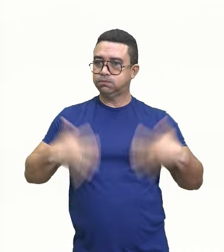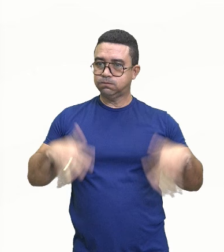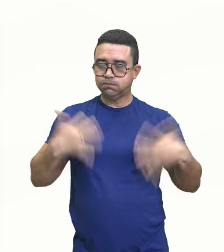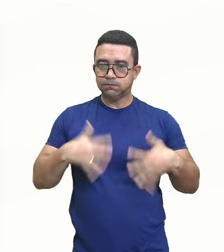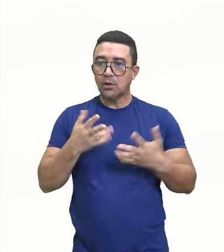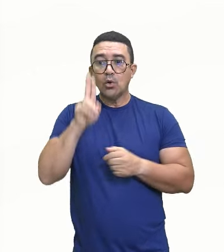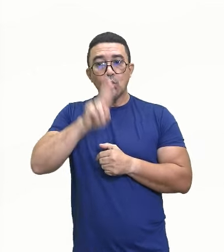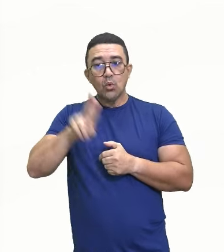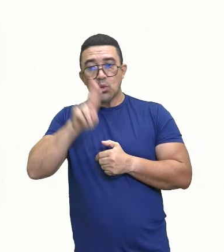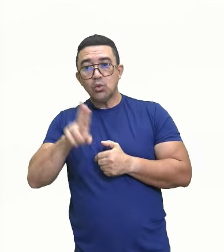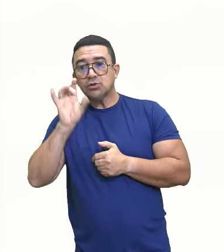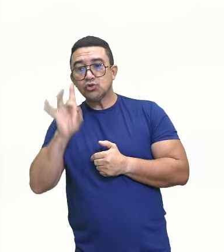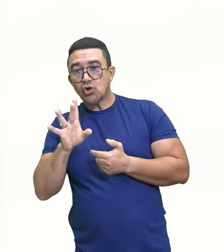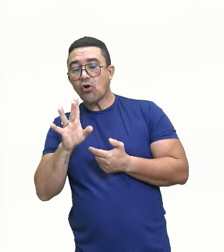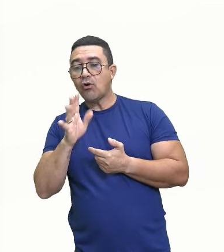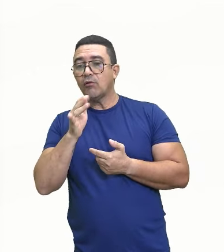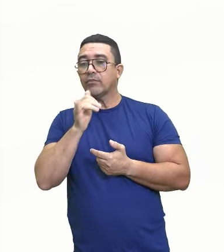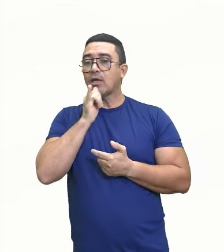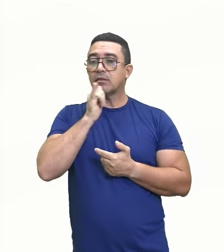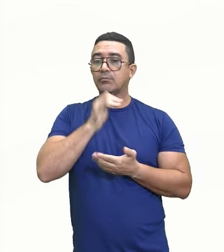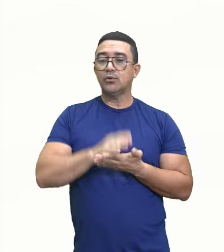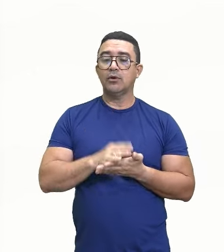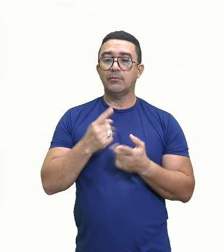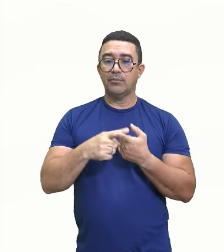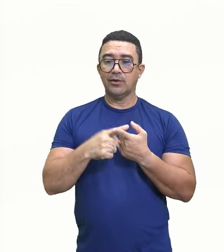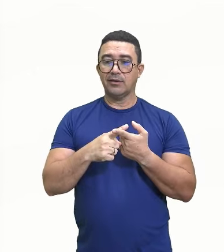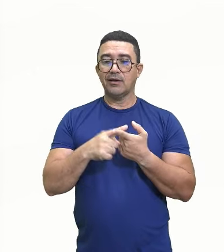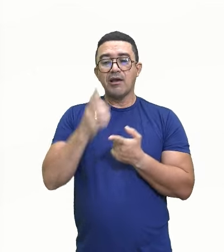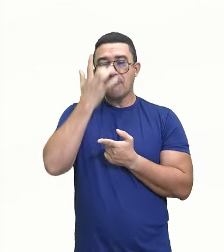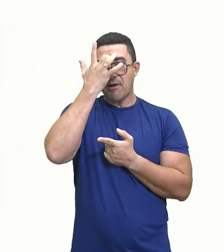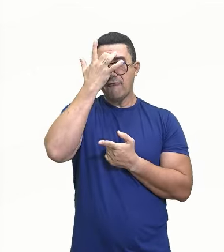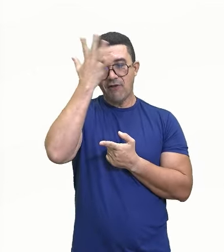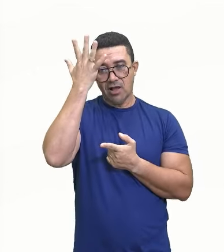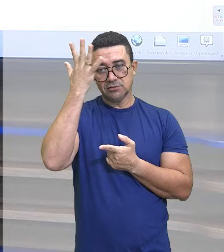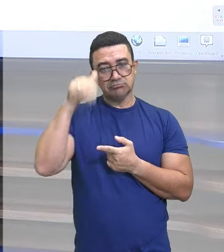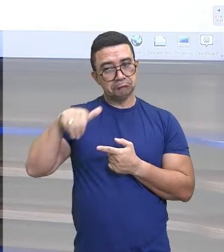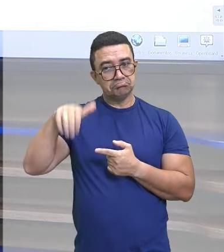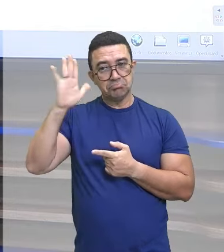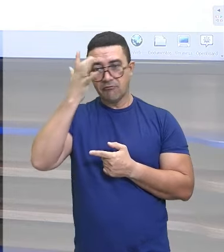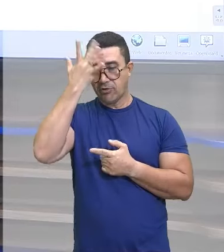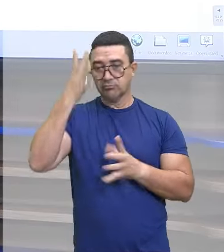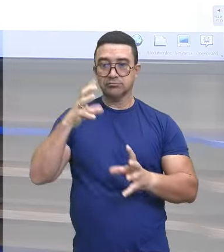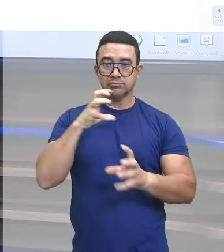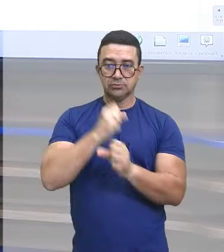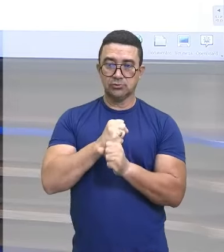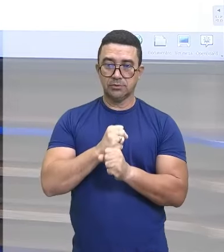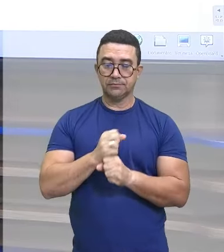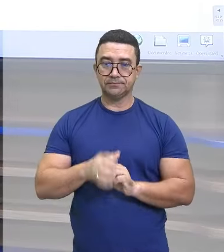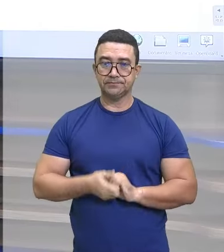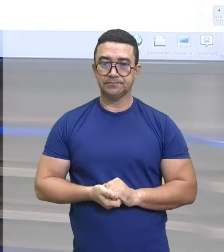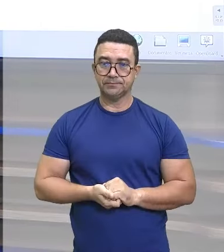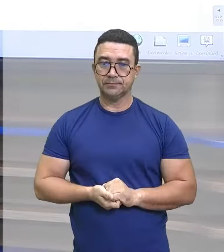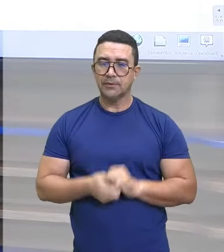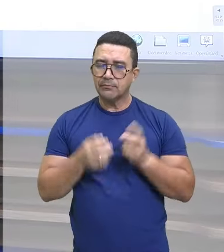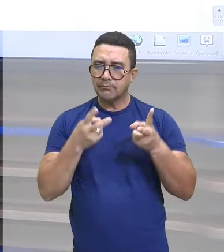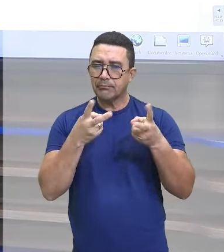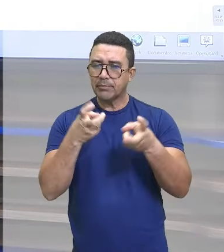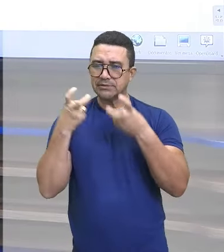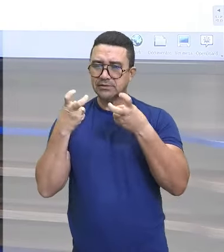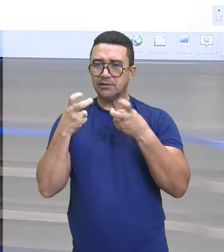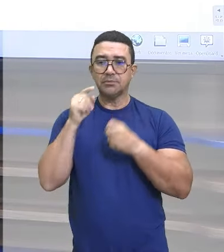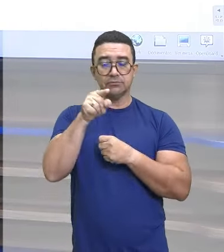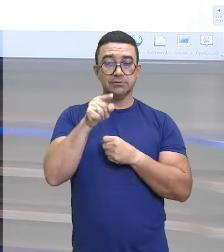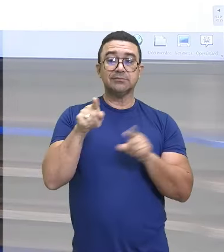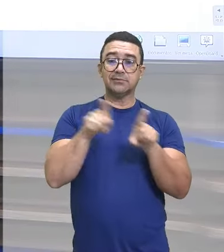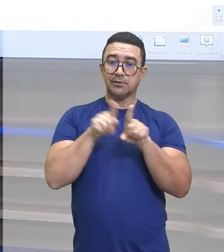vai utilizar a expressão, porque a expressão facilita aí a soma, tá ok? Então, perceba também